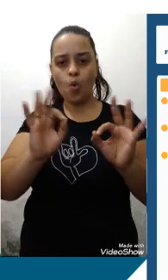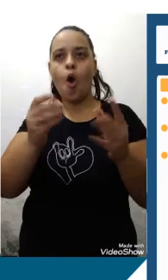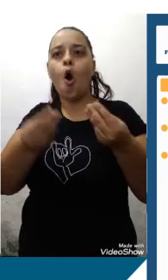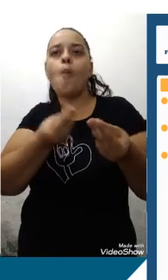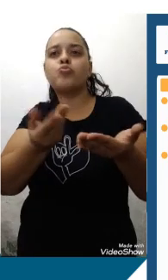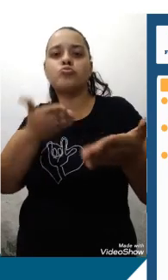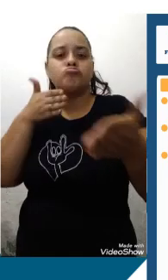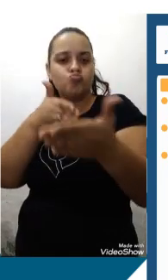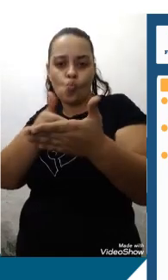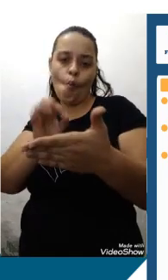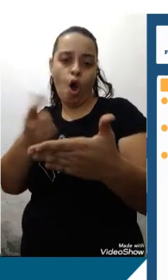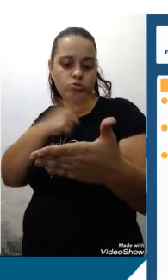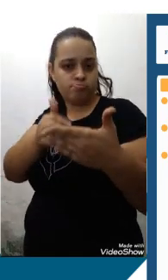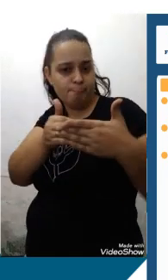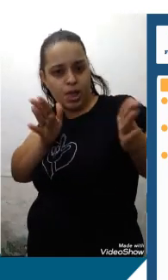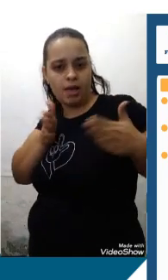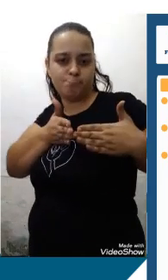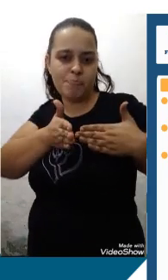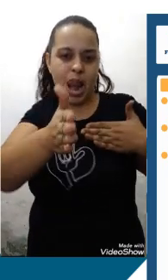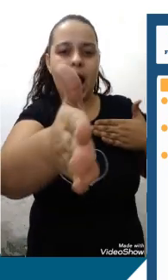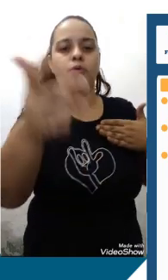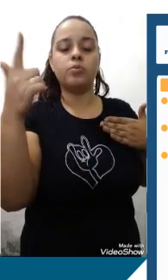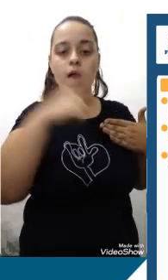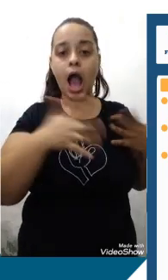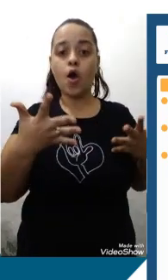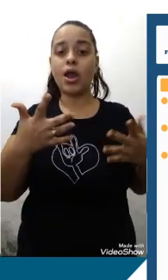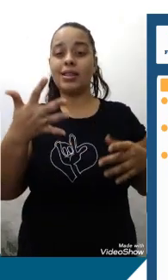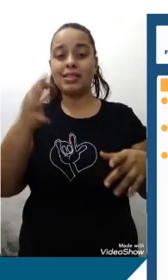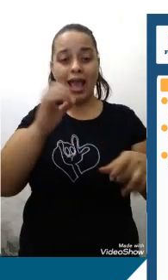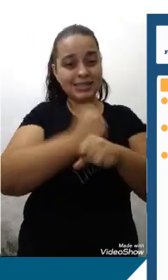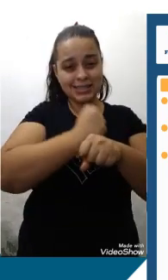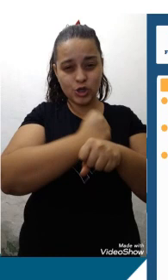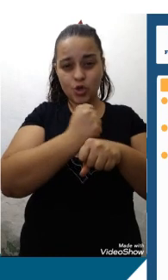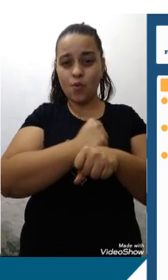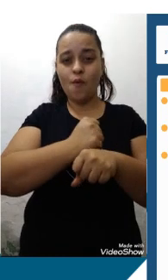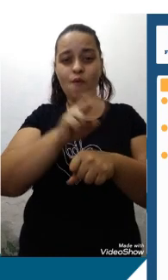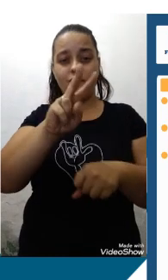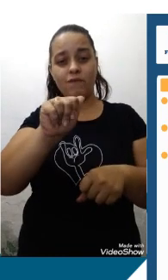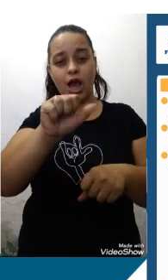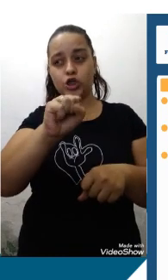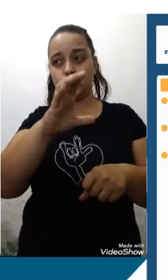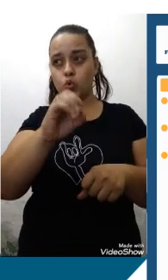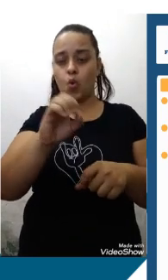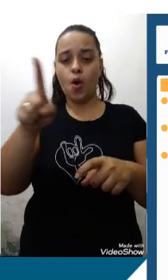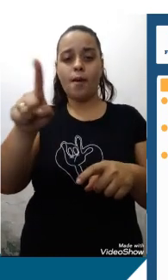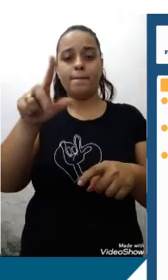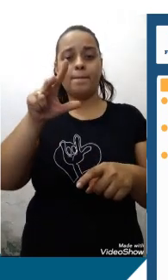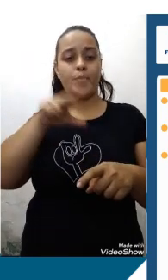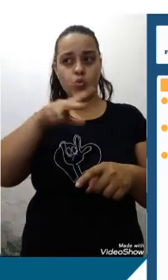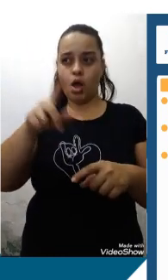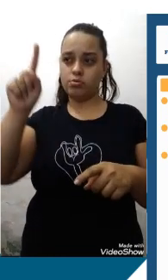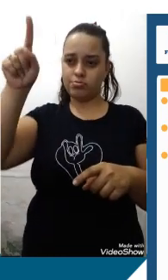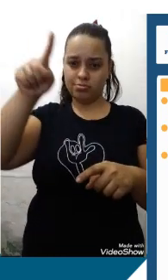nenhum obstáculo evidente para a chegada às Índias, ainda levaria quase 10 anos para que a expedição de Vasco da Gama saísse de Portugal, cruzasse